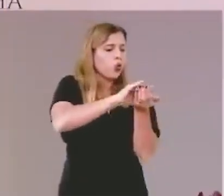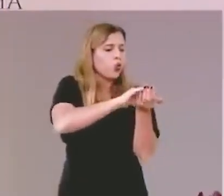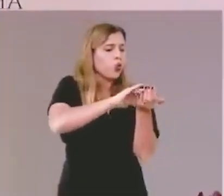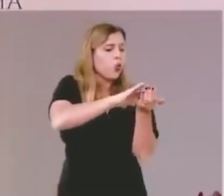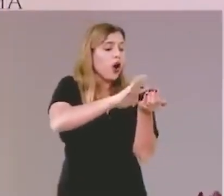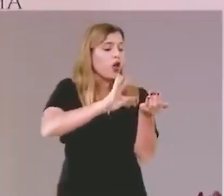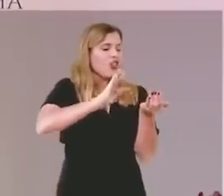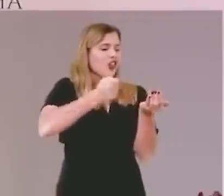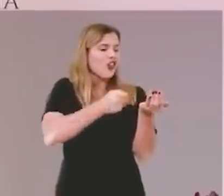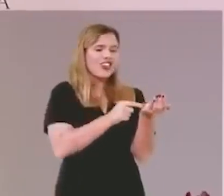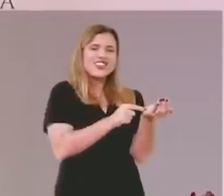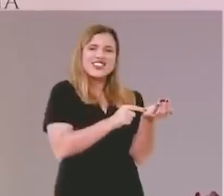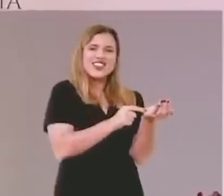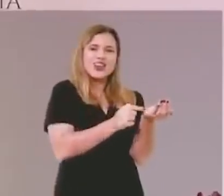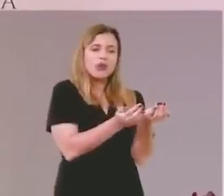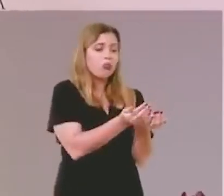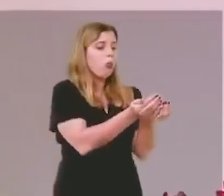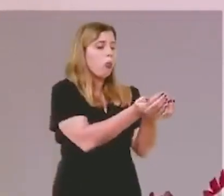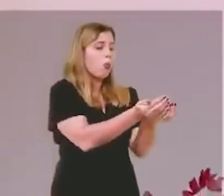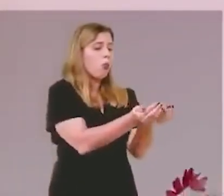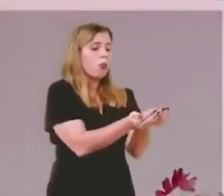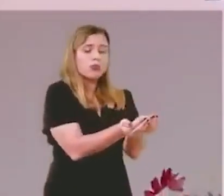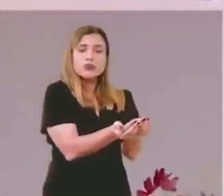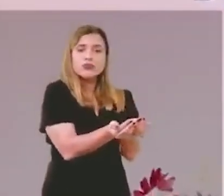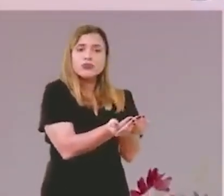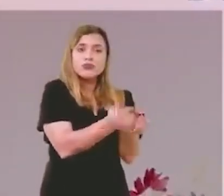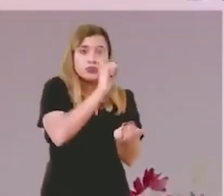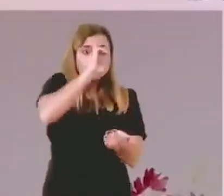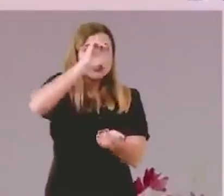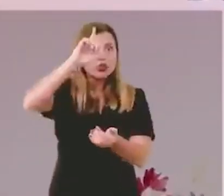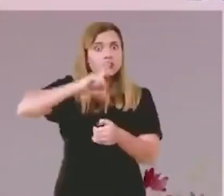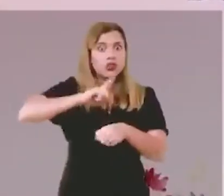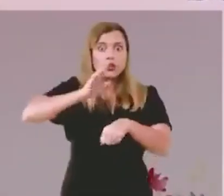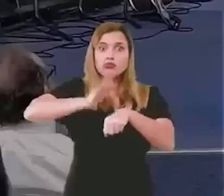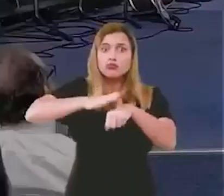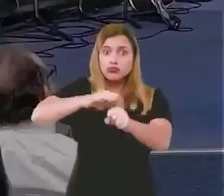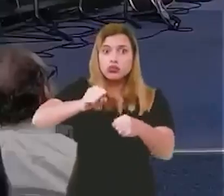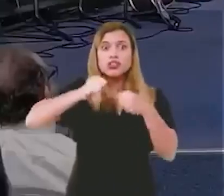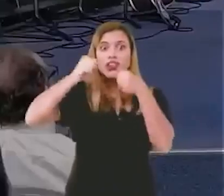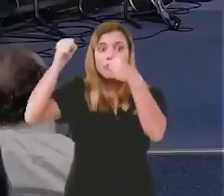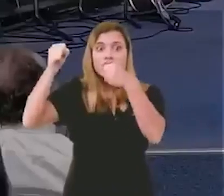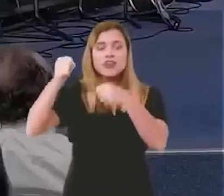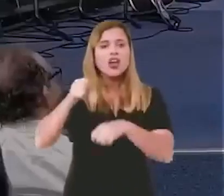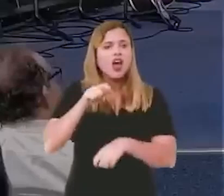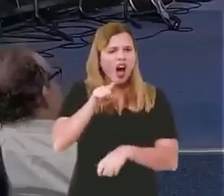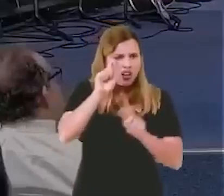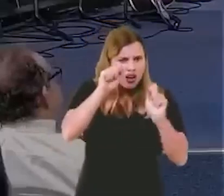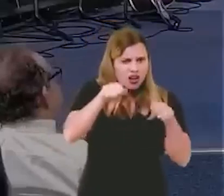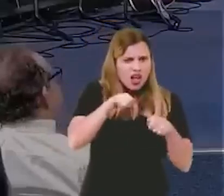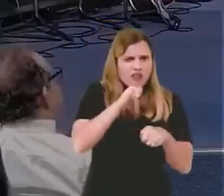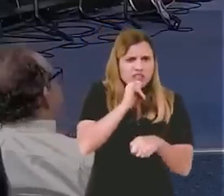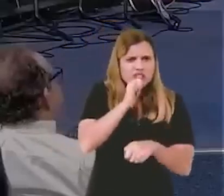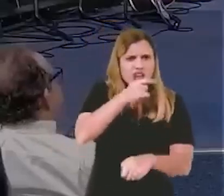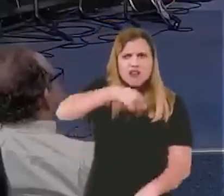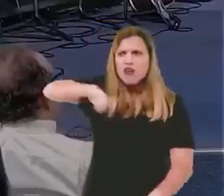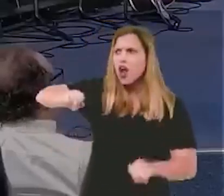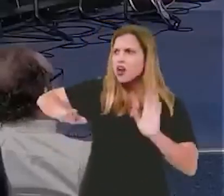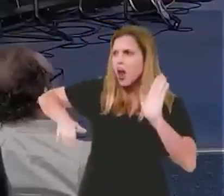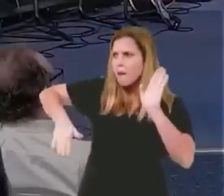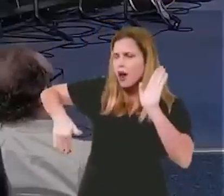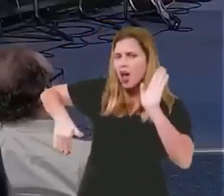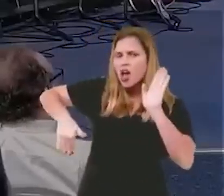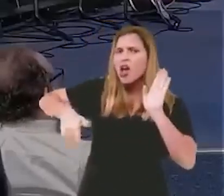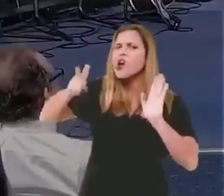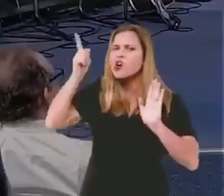na praia, tente esvaziar o Atlântico aqui com um baldinho, veja quanto tempo você vai levar. O